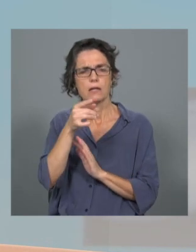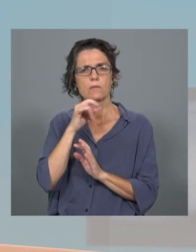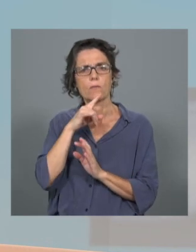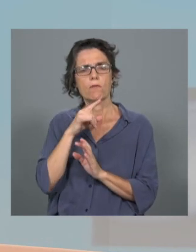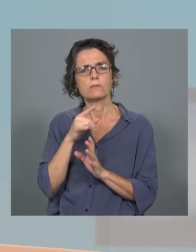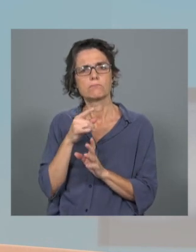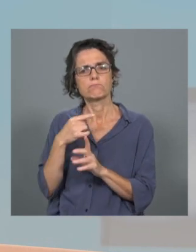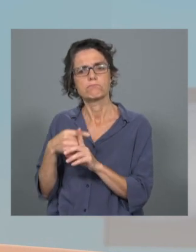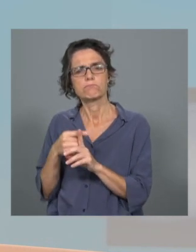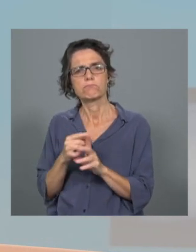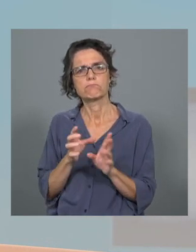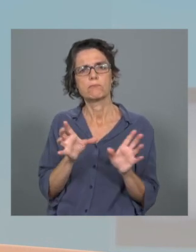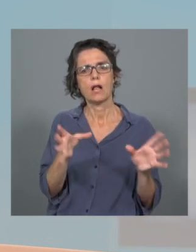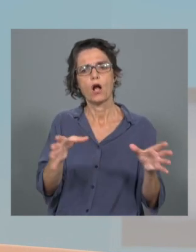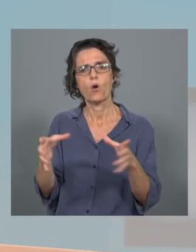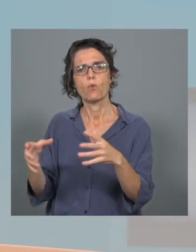comunidades autárquicas?